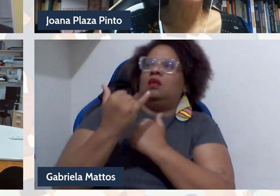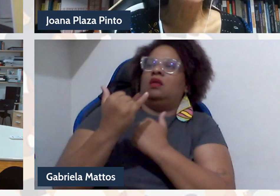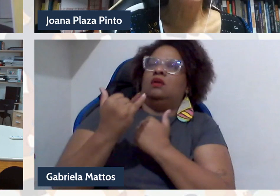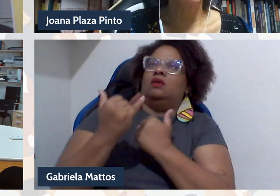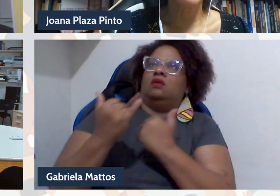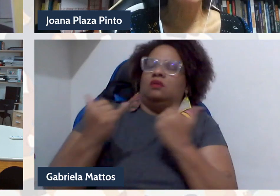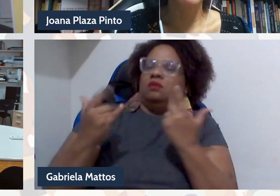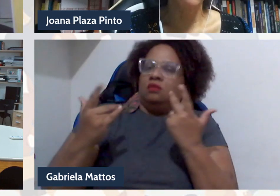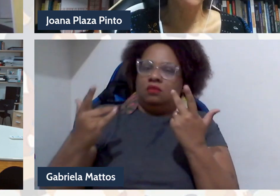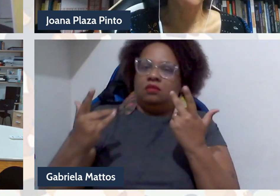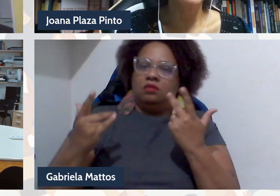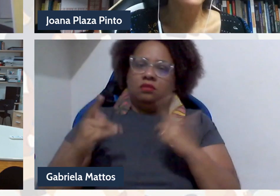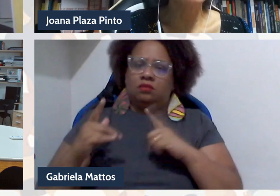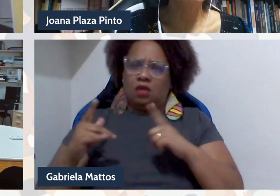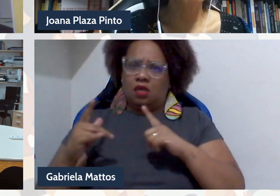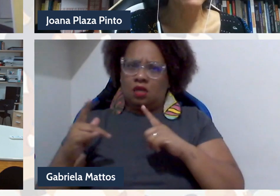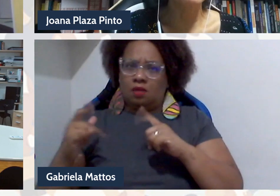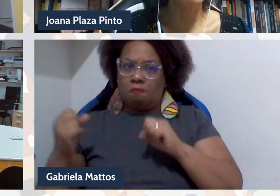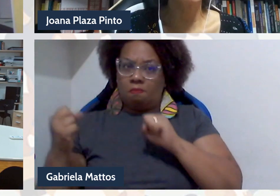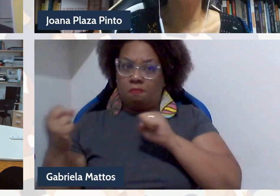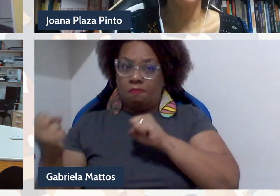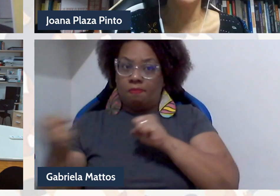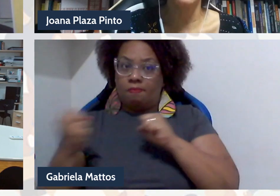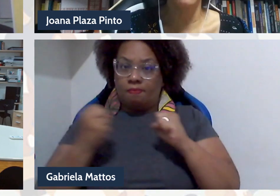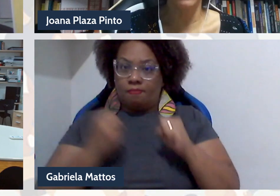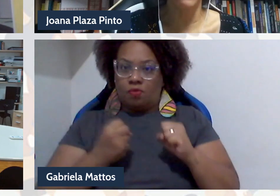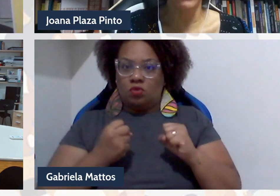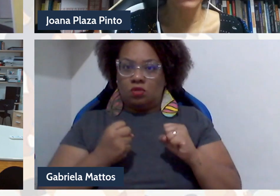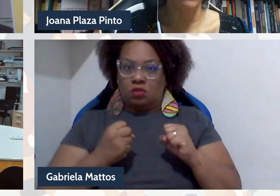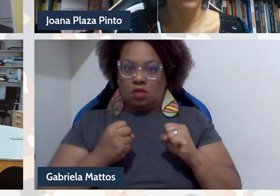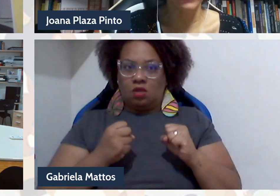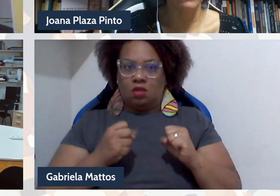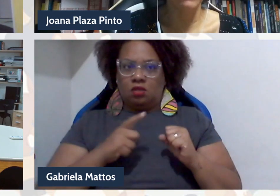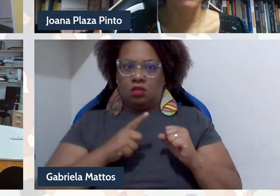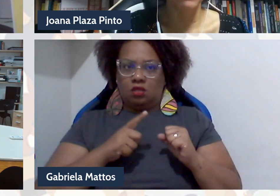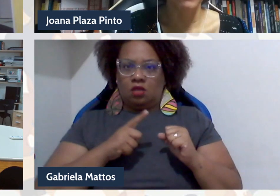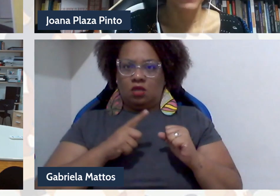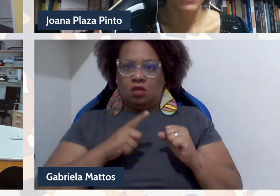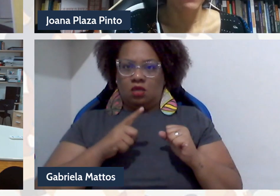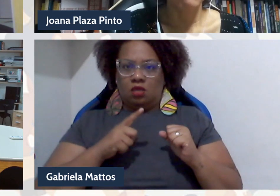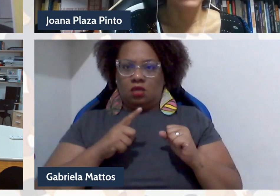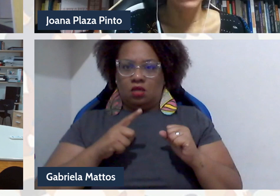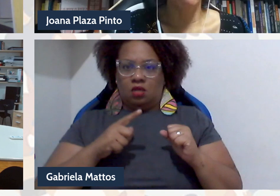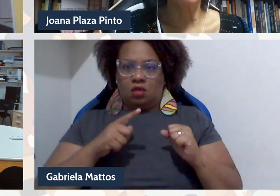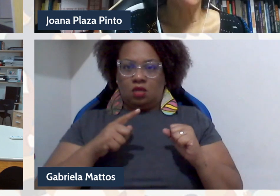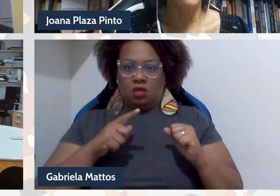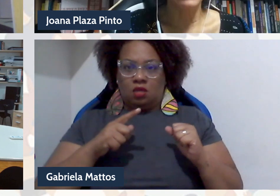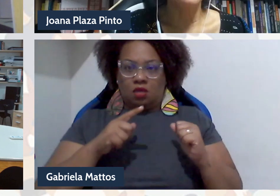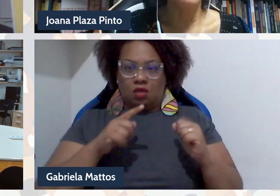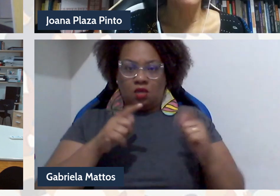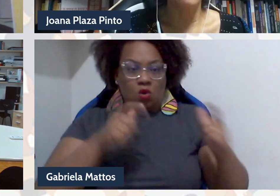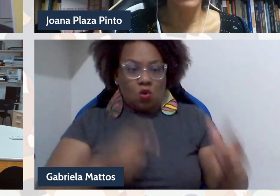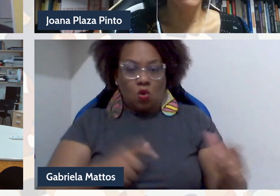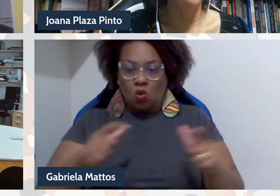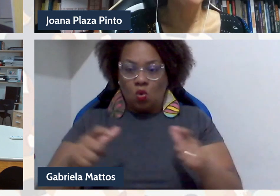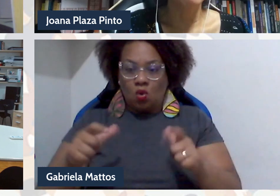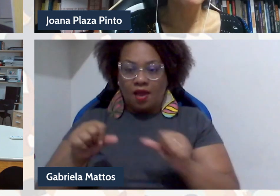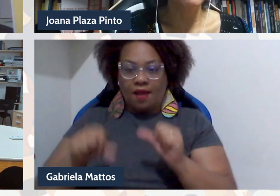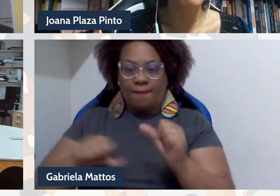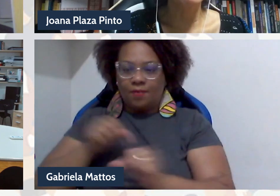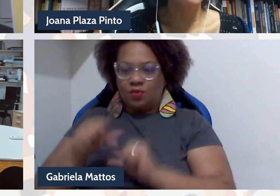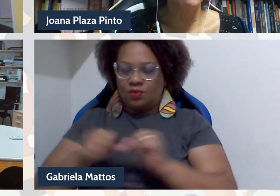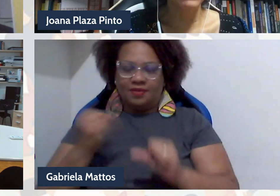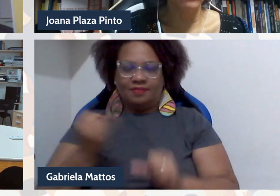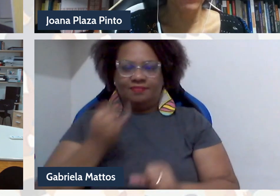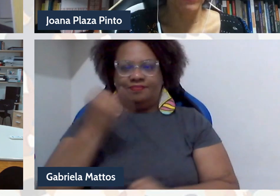anda junto com a circulação. Mudar de espaço é muito importante na vida das mulheres. O doméstico é